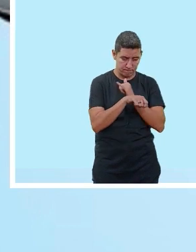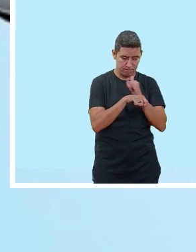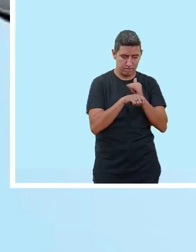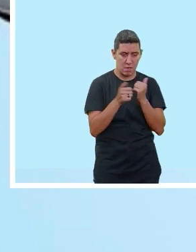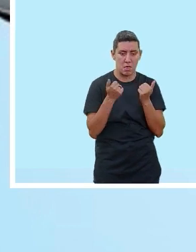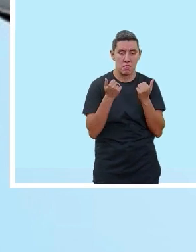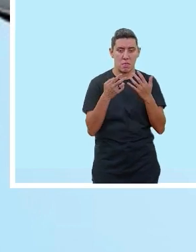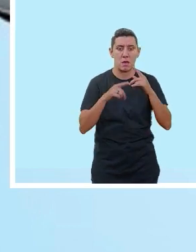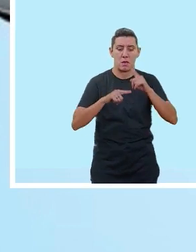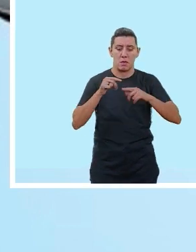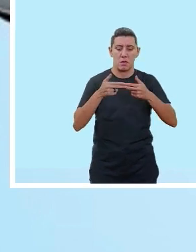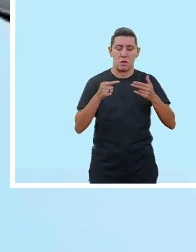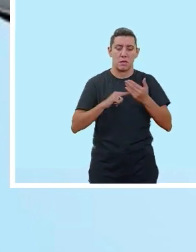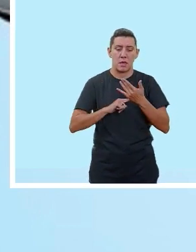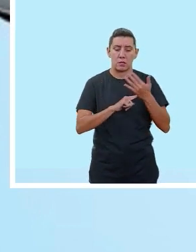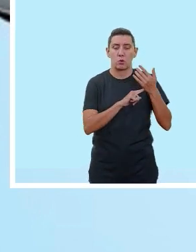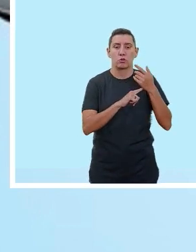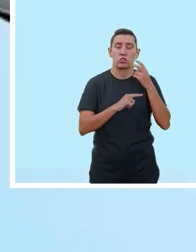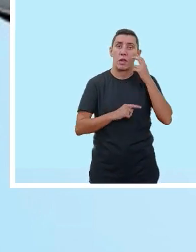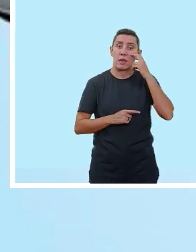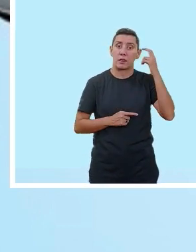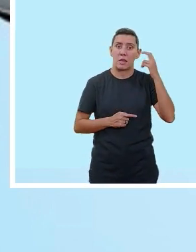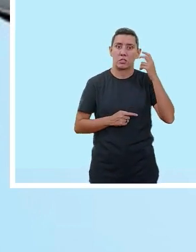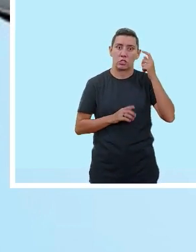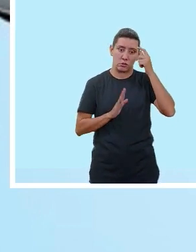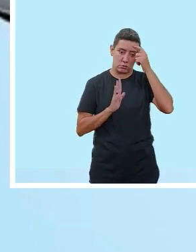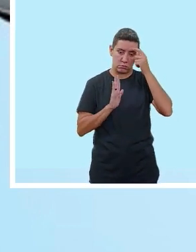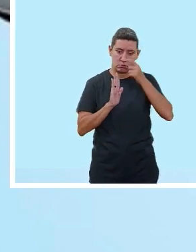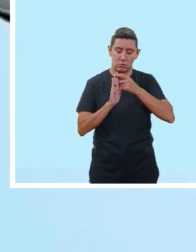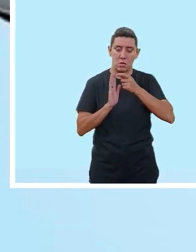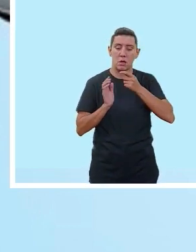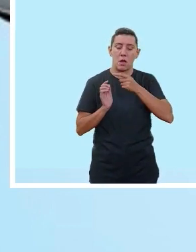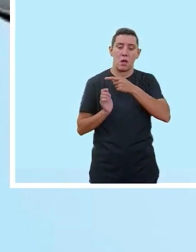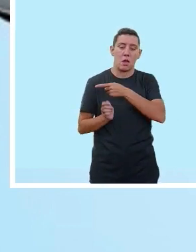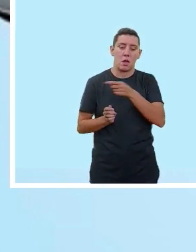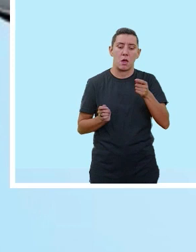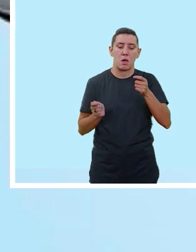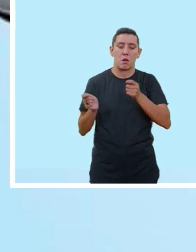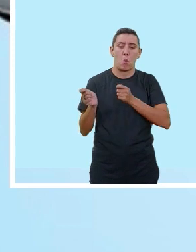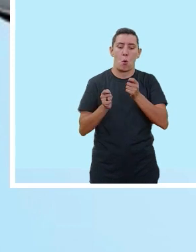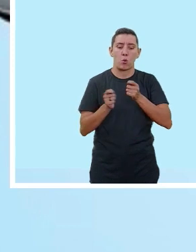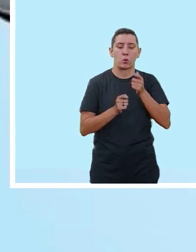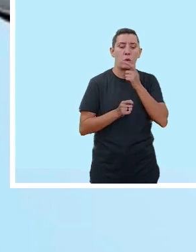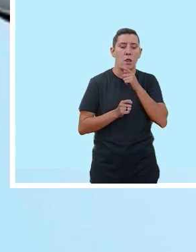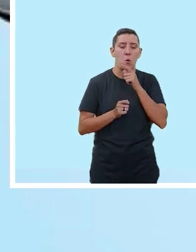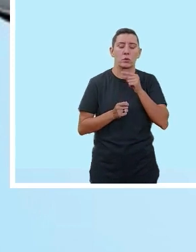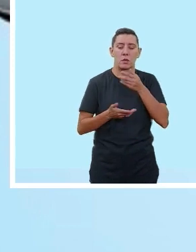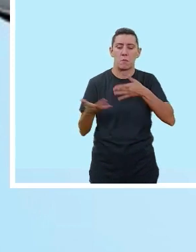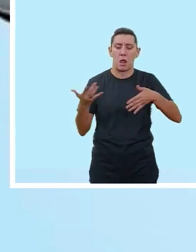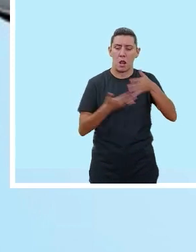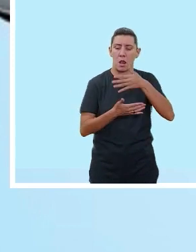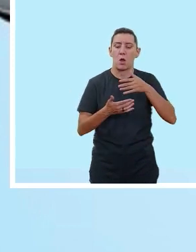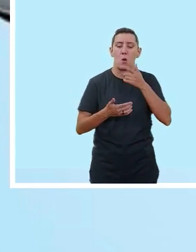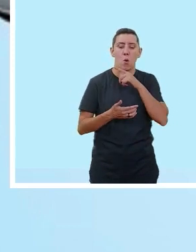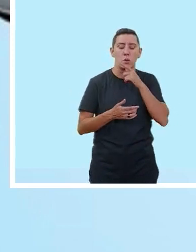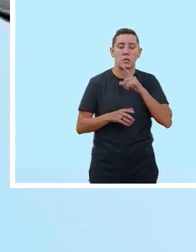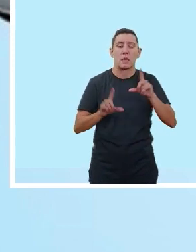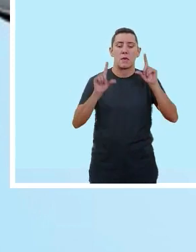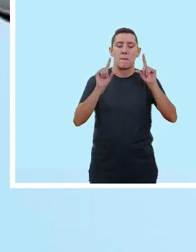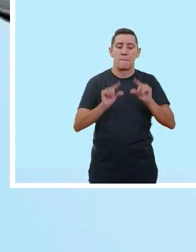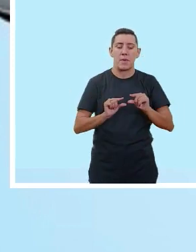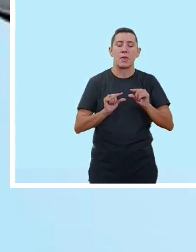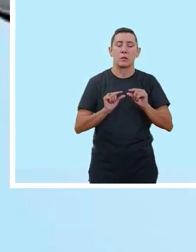infraestrutura de forma muito mais inteligente, reduzindo assim a quantidade de interações e tendo uma eficiência muito